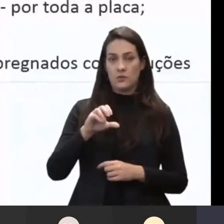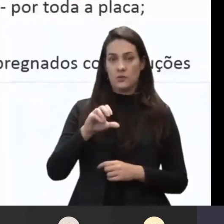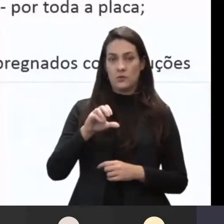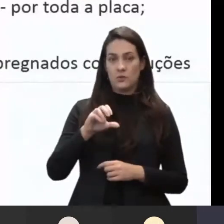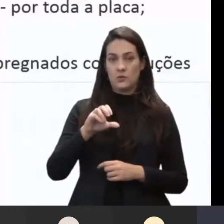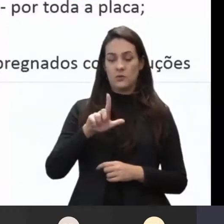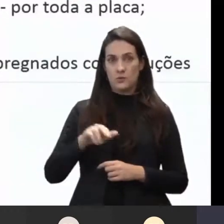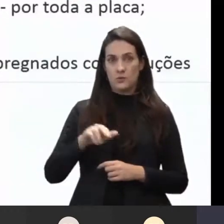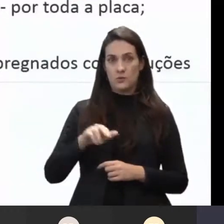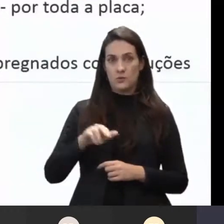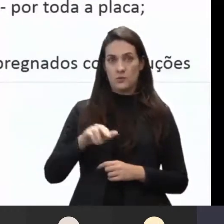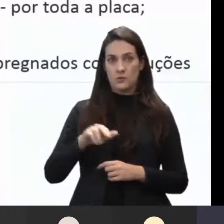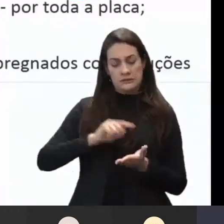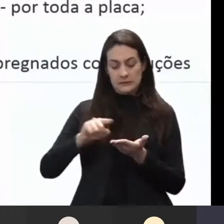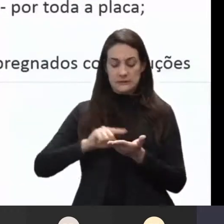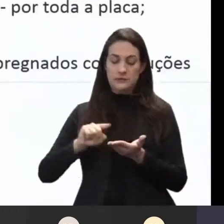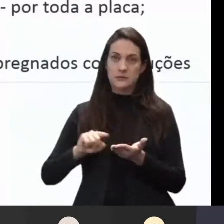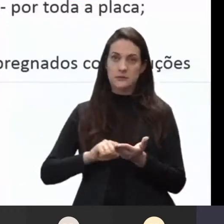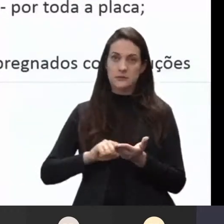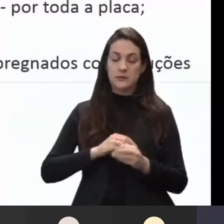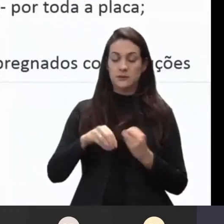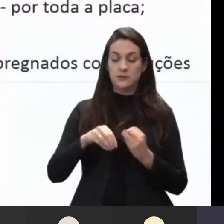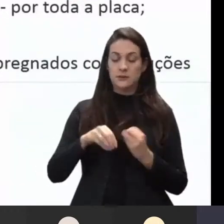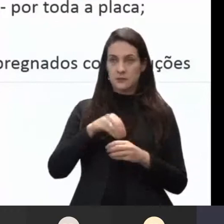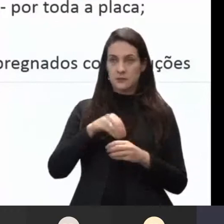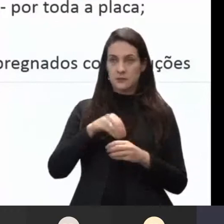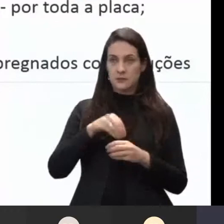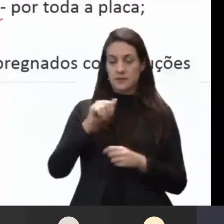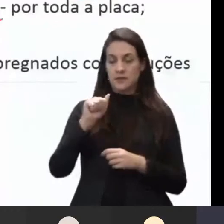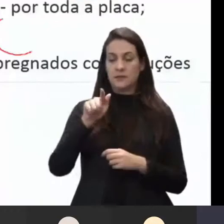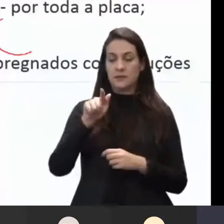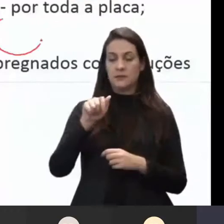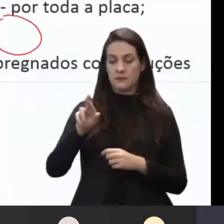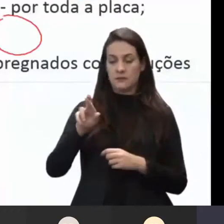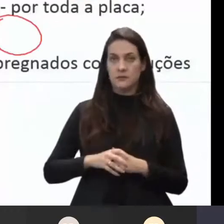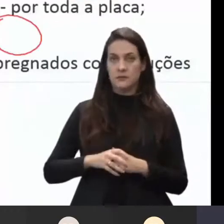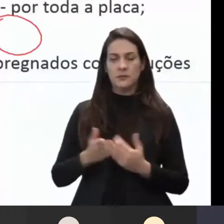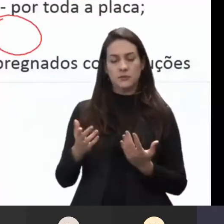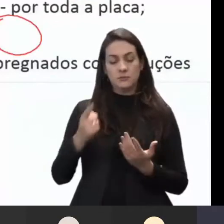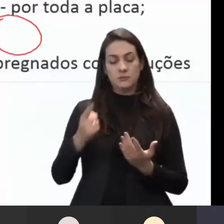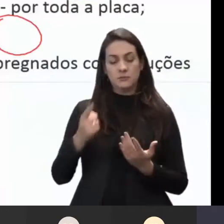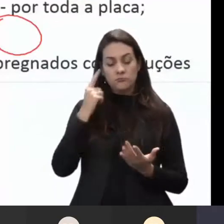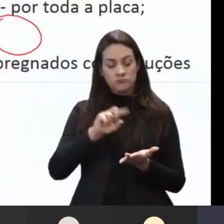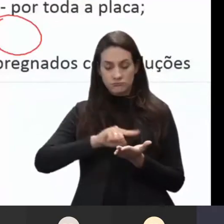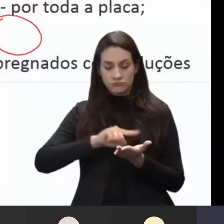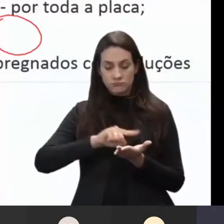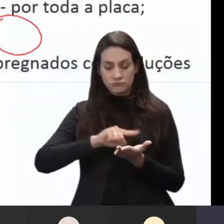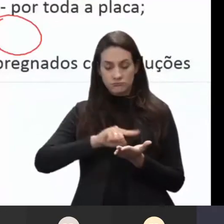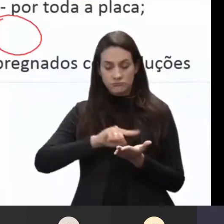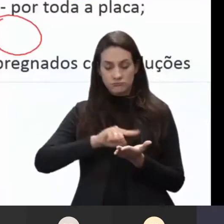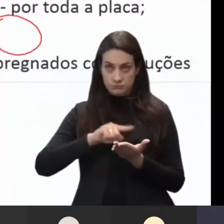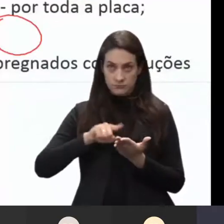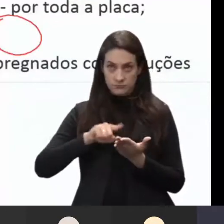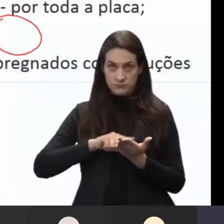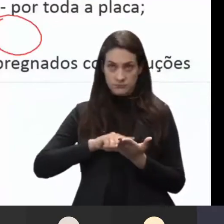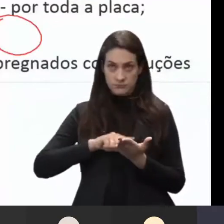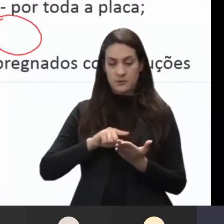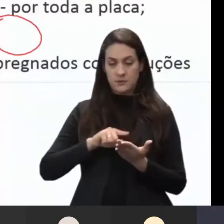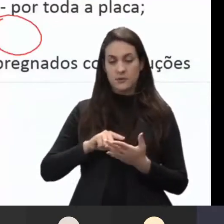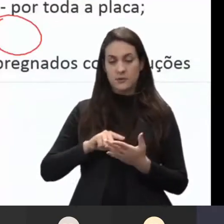estrias, em movimentos de zigue-zague, no agar Miller-Hinton. Então, nesse movimento de zigue-zague, com o auxílio do